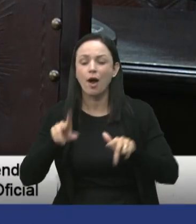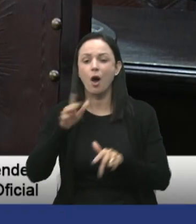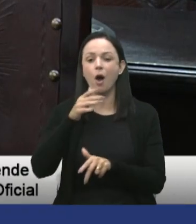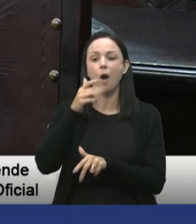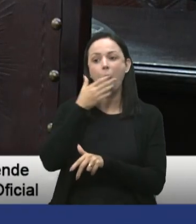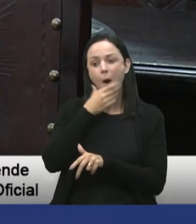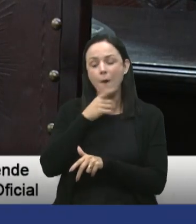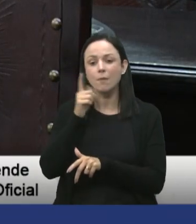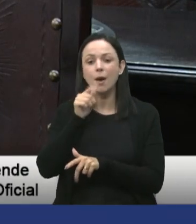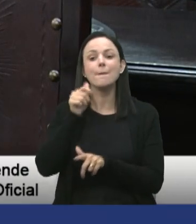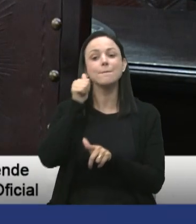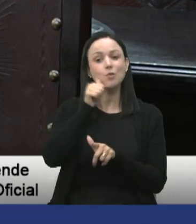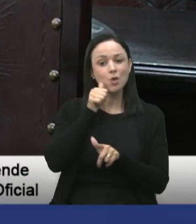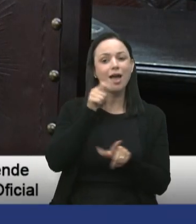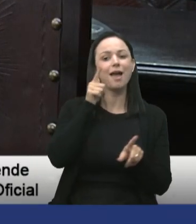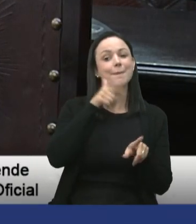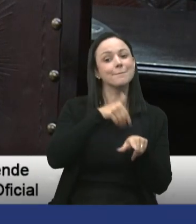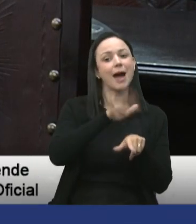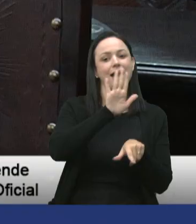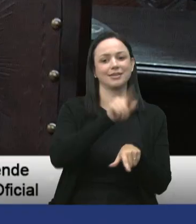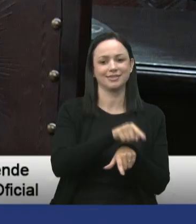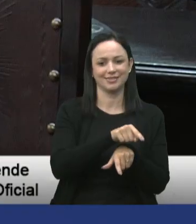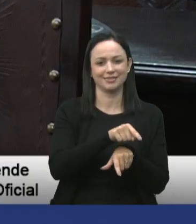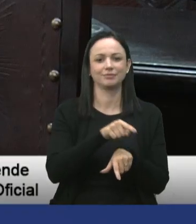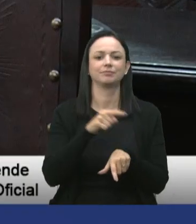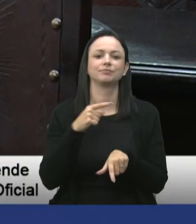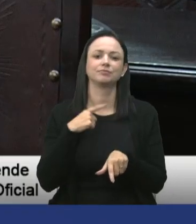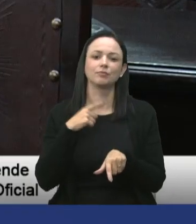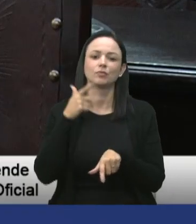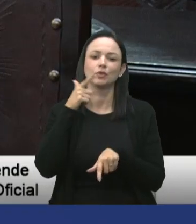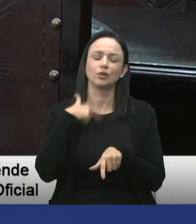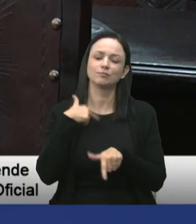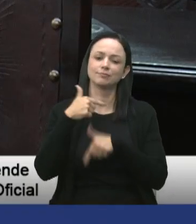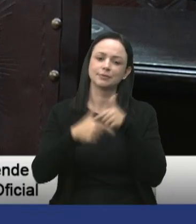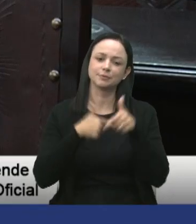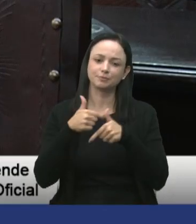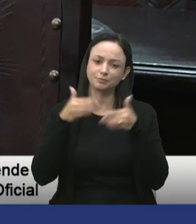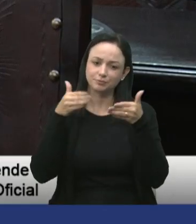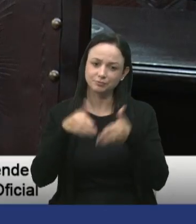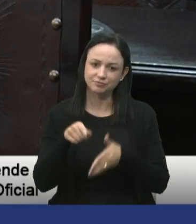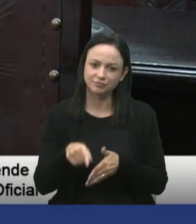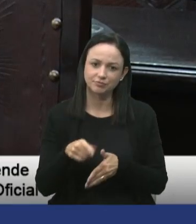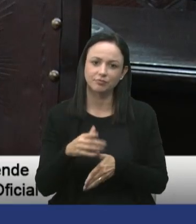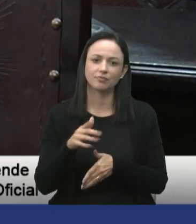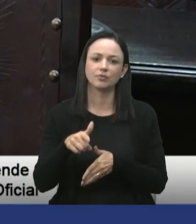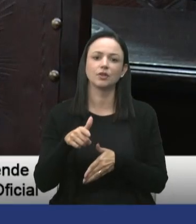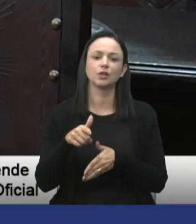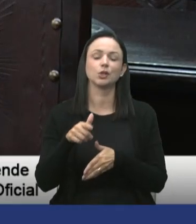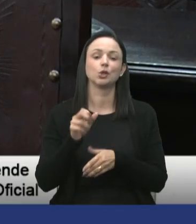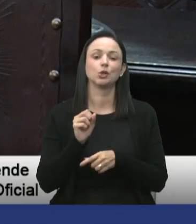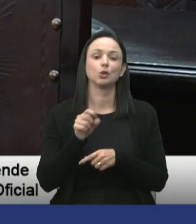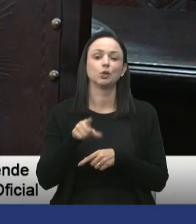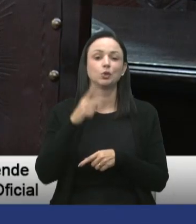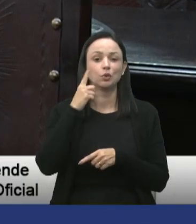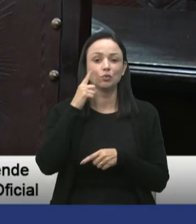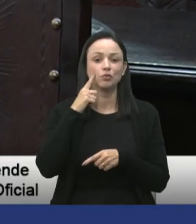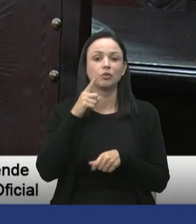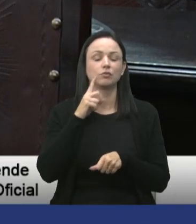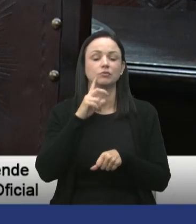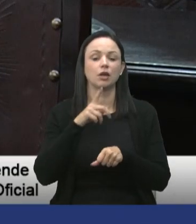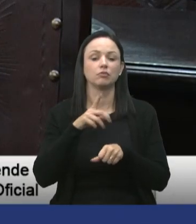diferencial. Então, por que não, né, acessar? E eu tenho trabalhado nisso. O mercado, se você olhar a